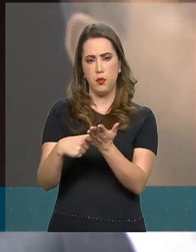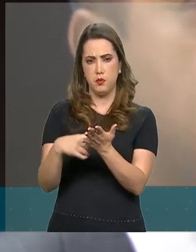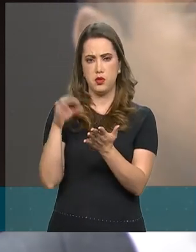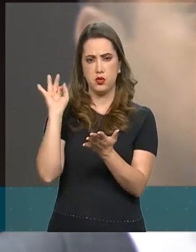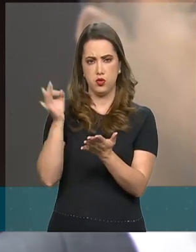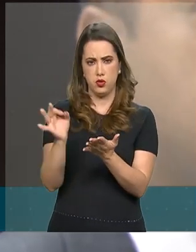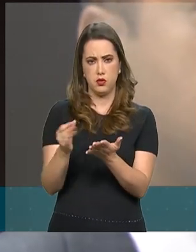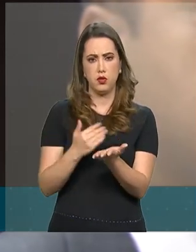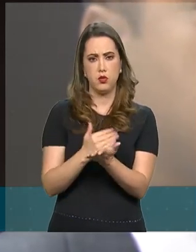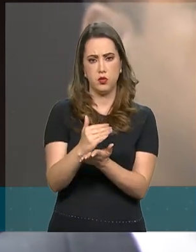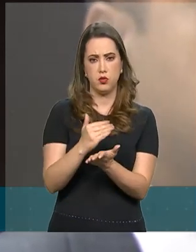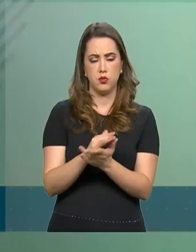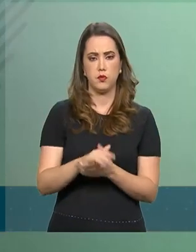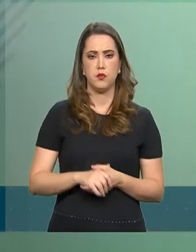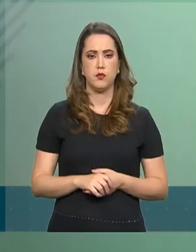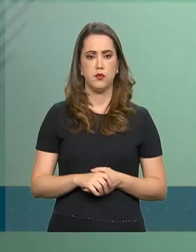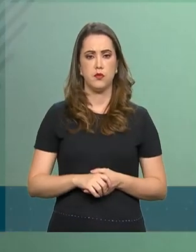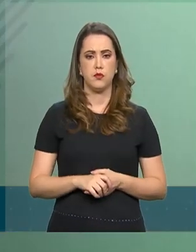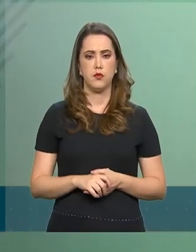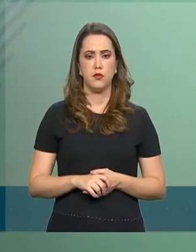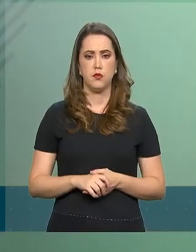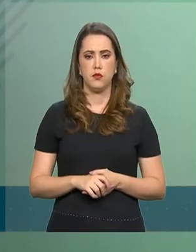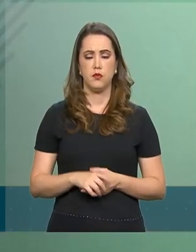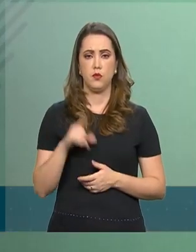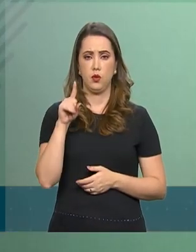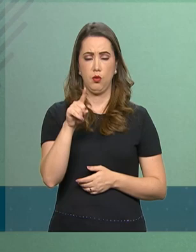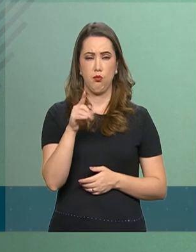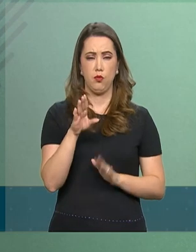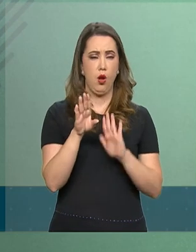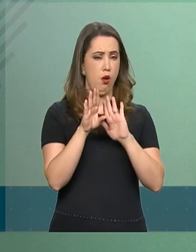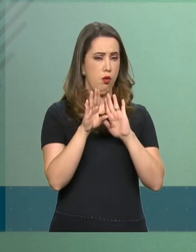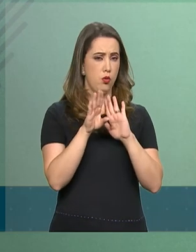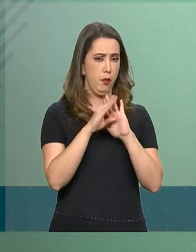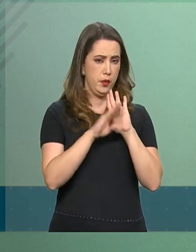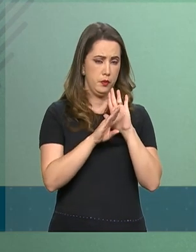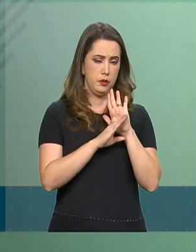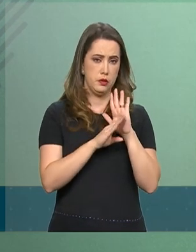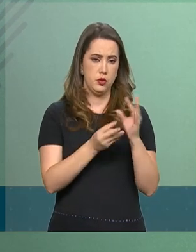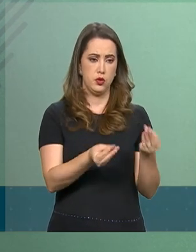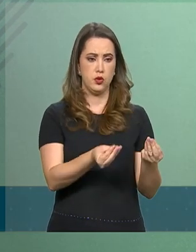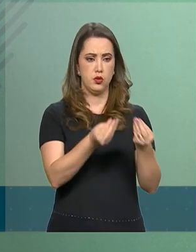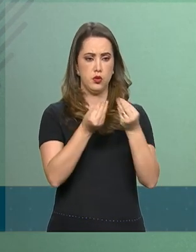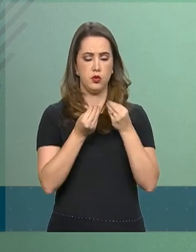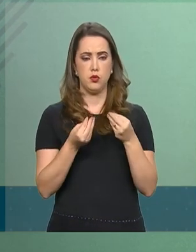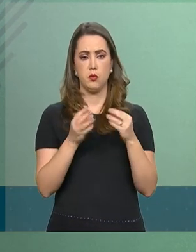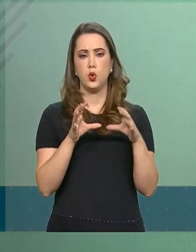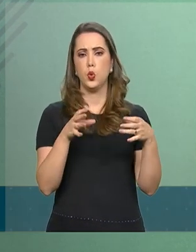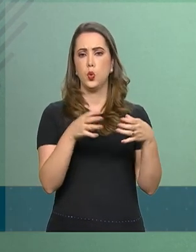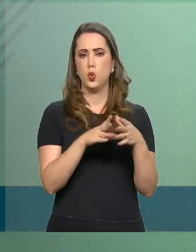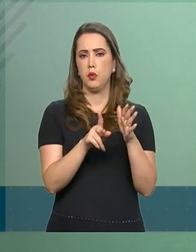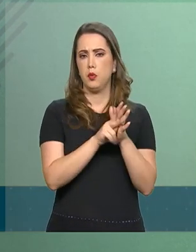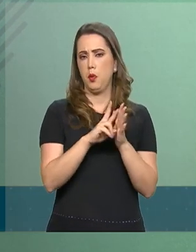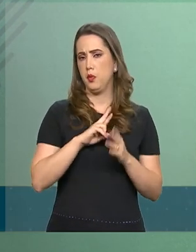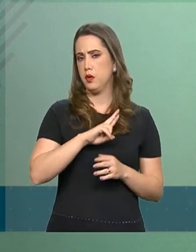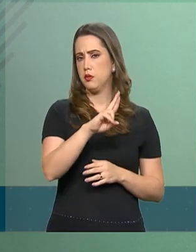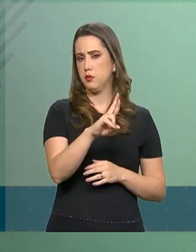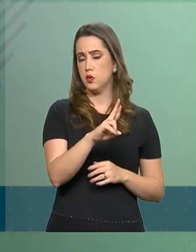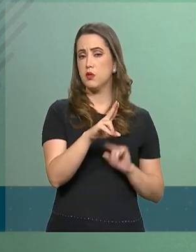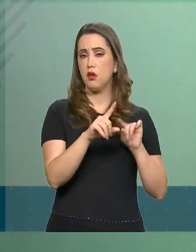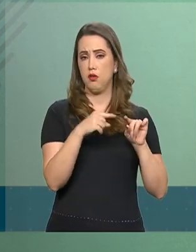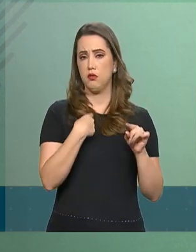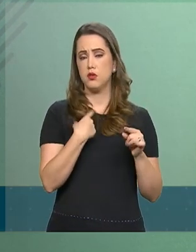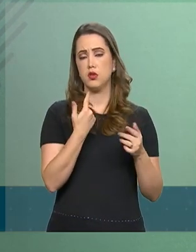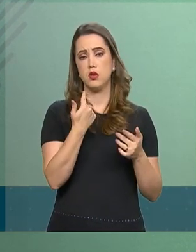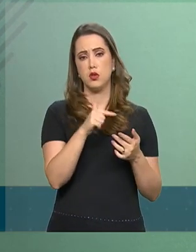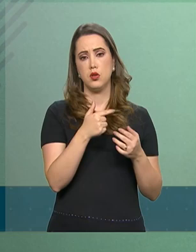agendas ainda são mantidas nesta última é programação que nos foi endereçada pelo cerimonial da presidência nós